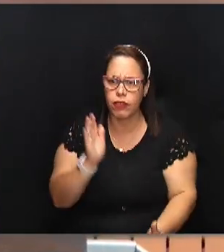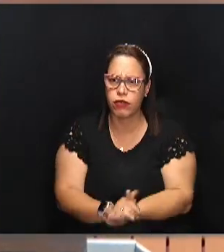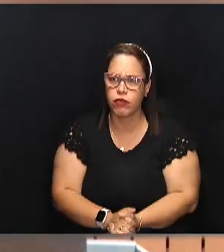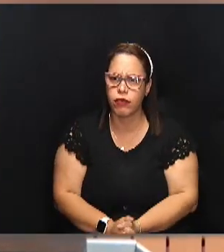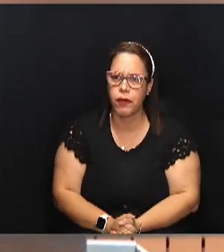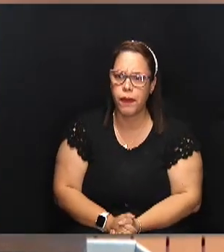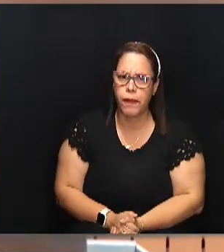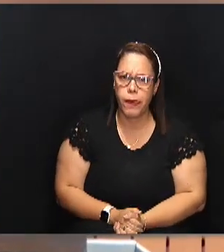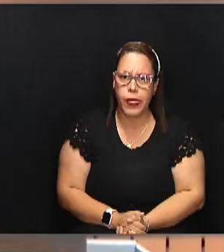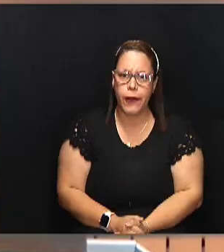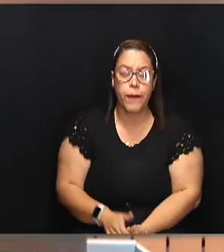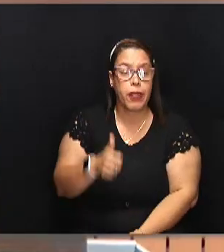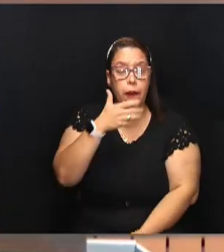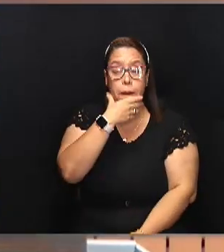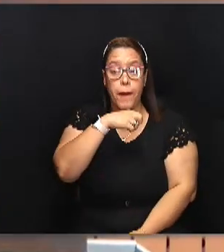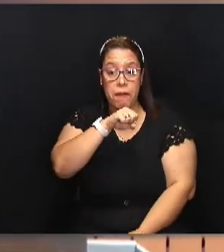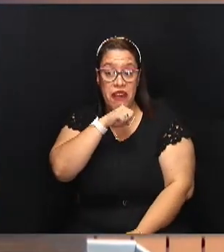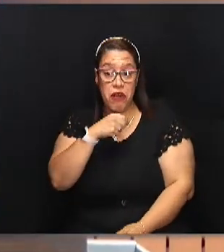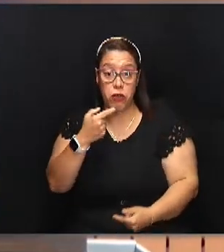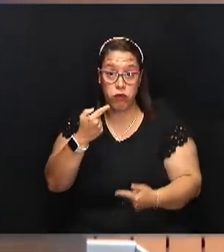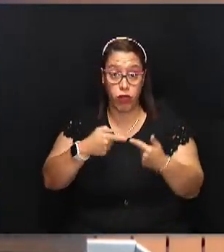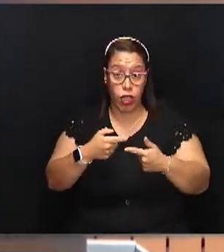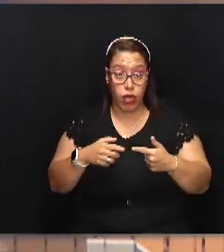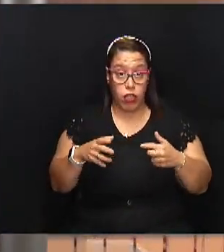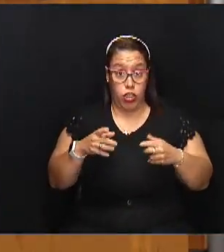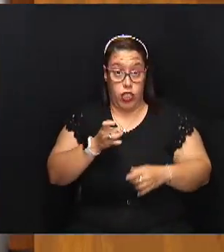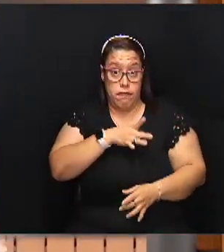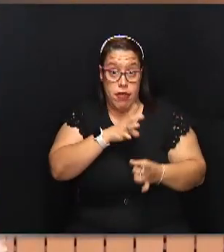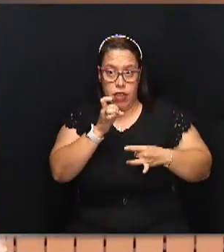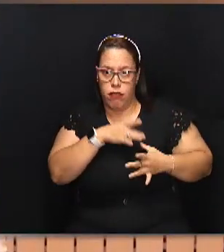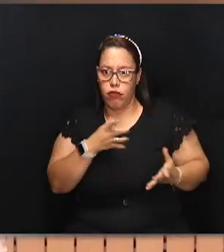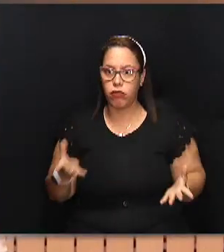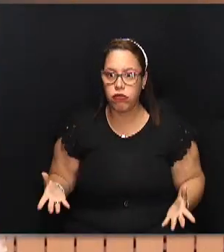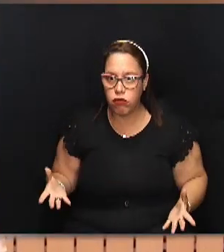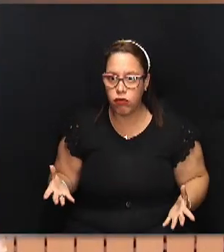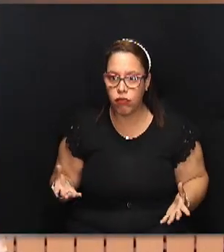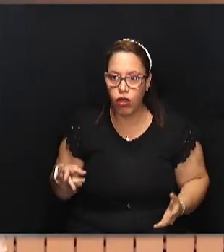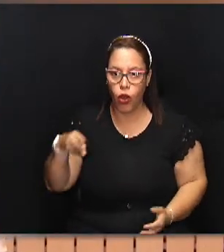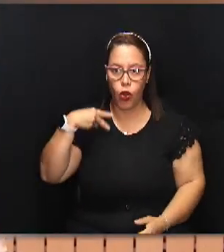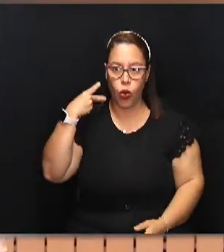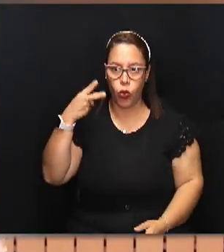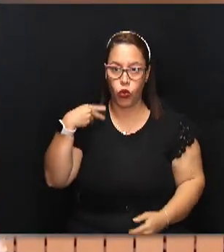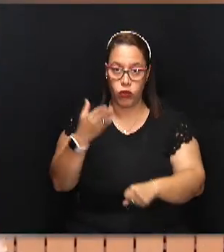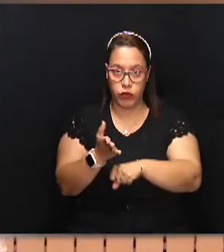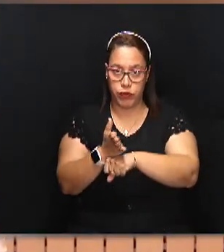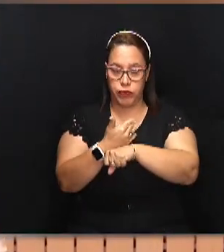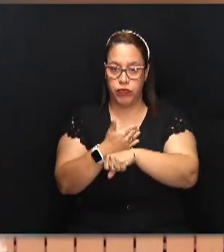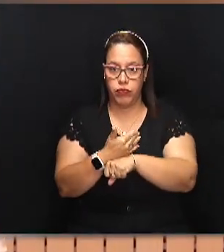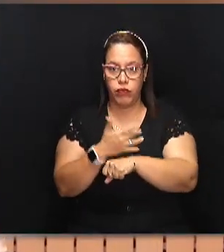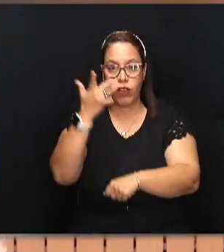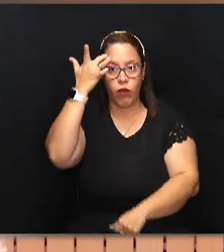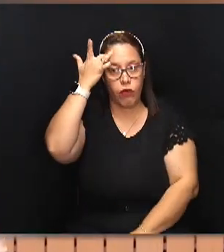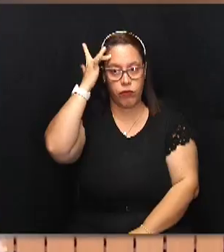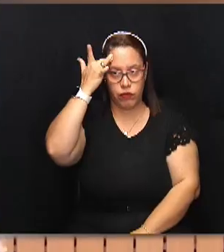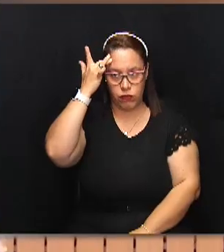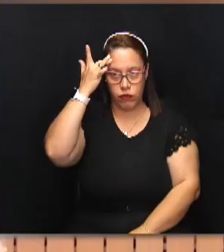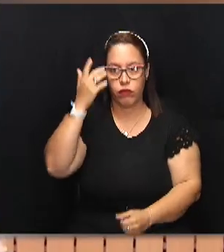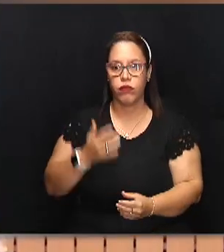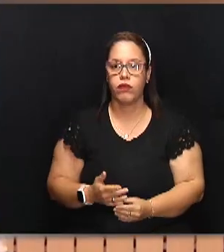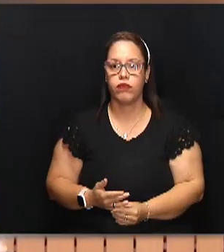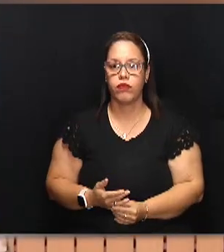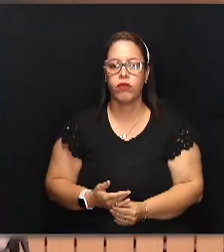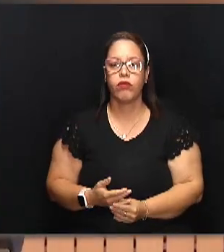Porque o pai, quando conversava com a gente, nós tremia. Todos os vereadores que me antecederam, acho que foi algo que foi de